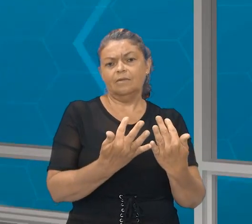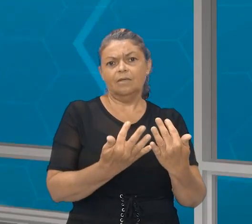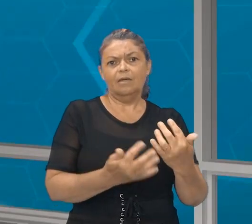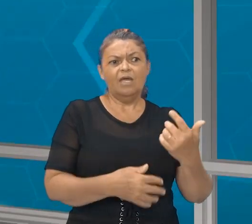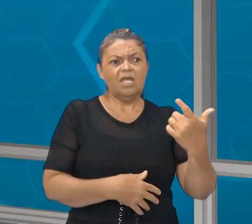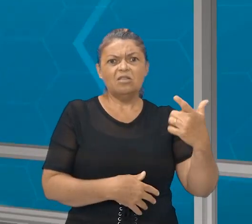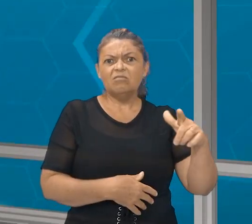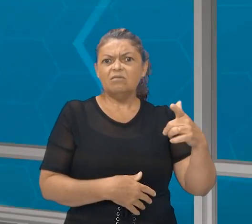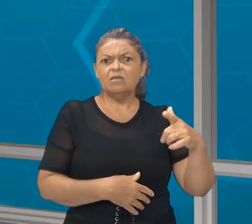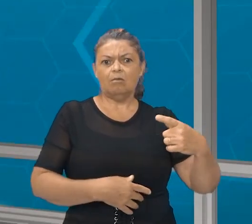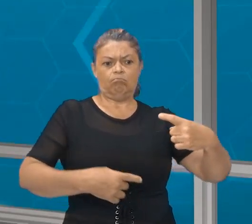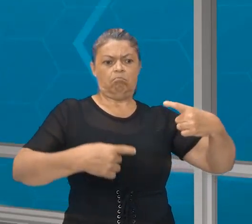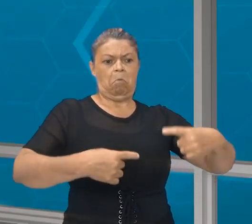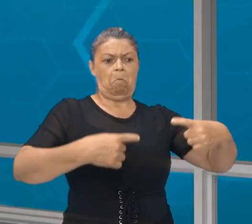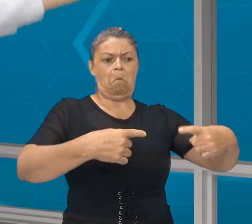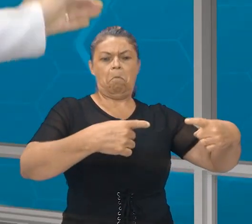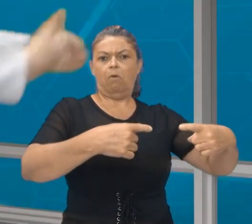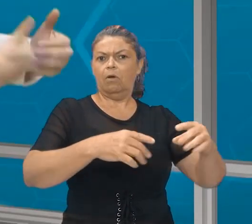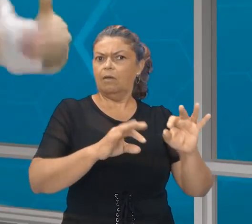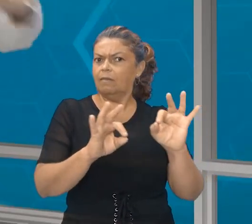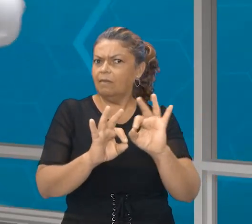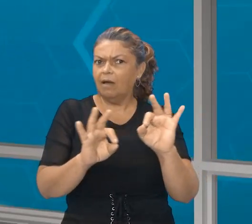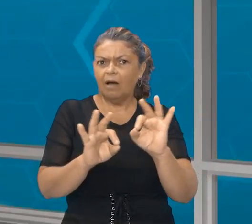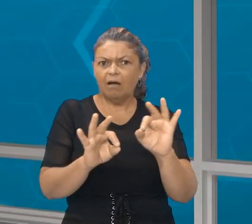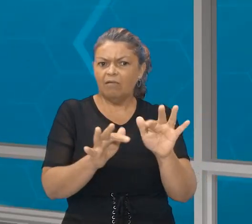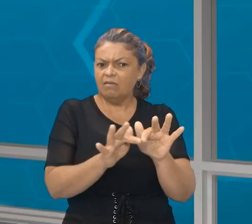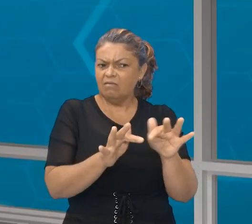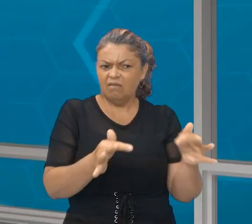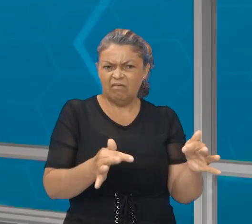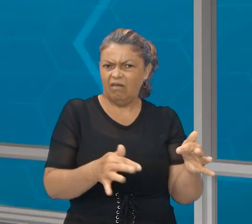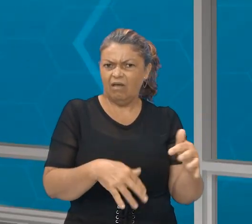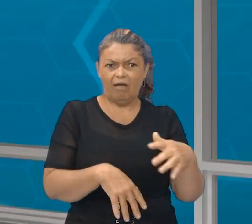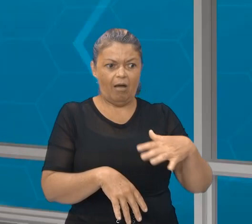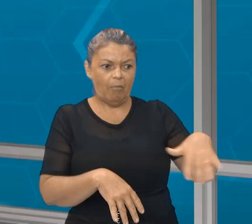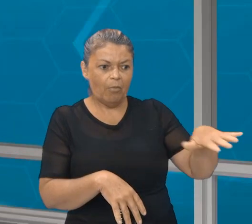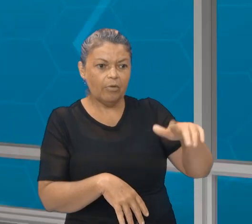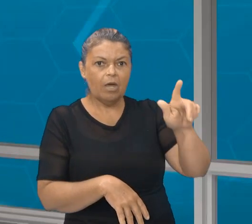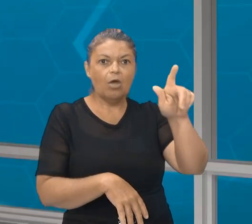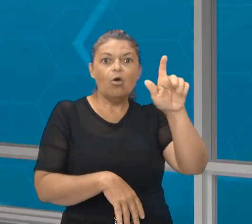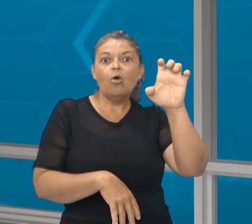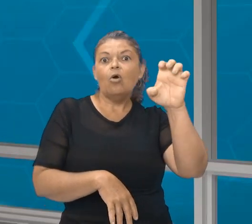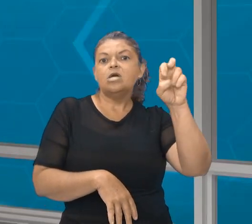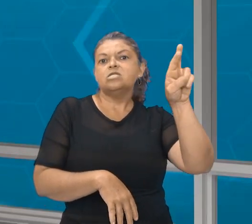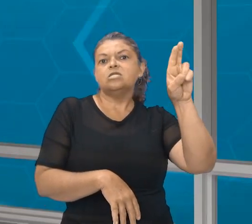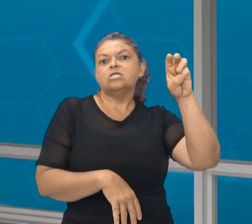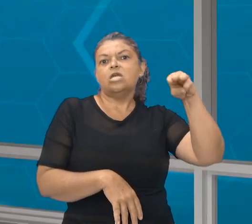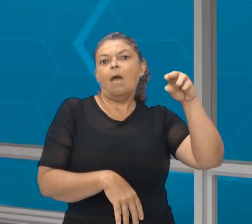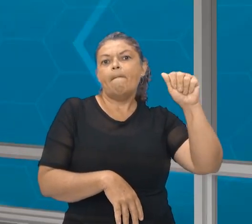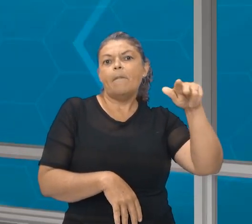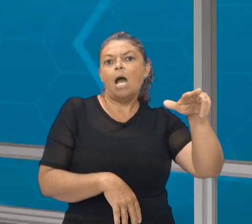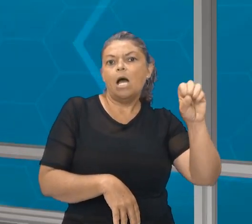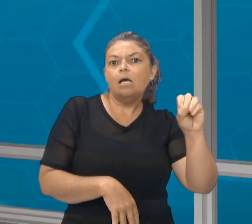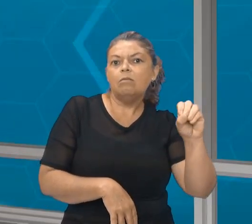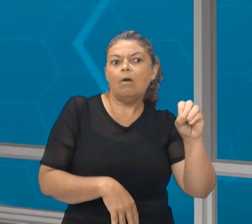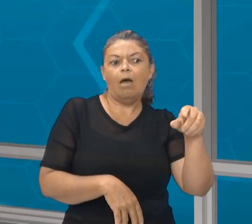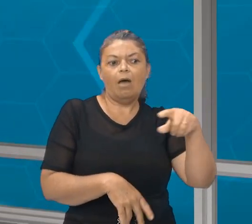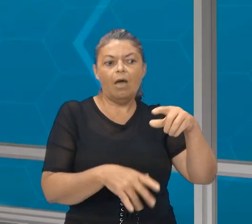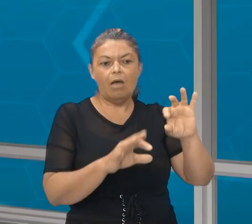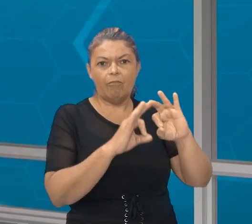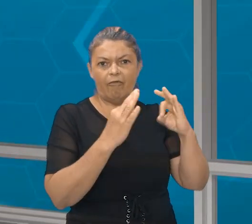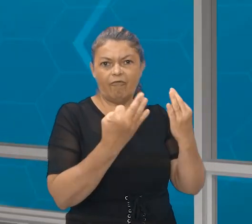uma disputa. Então não tinha o mais rico ou o mais pobre dentro dos povos germânicos. Lá no Império Romano